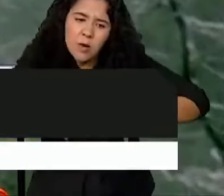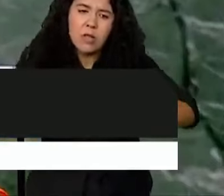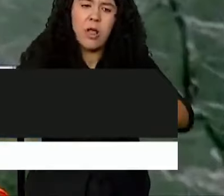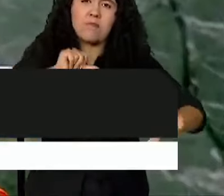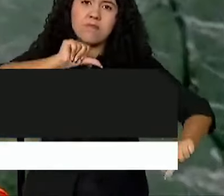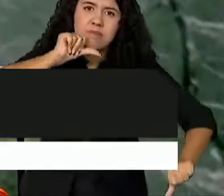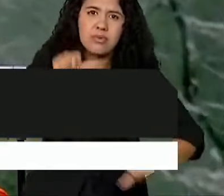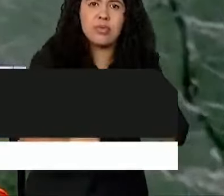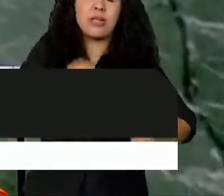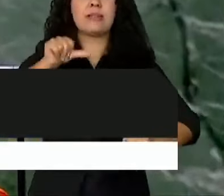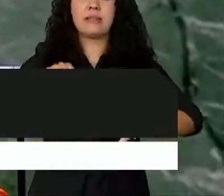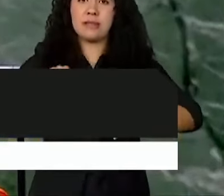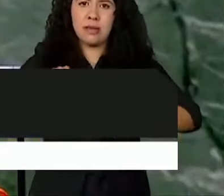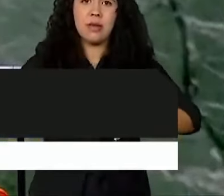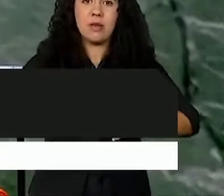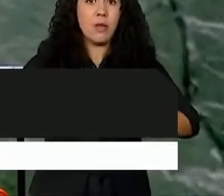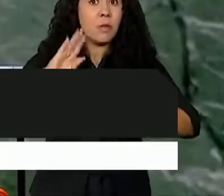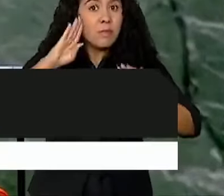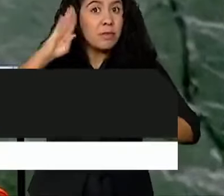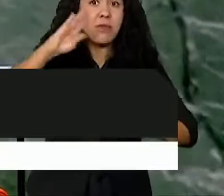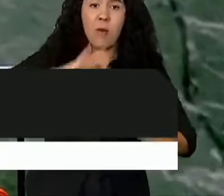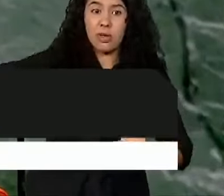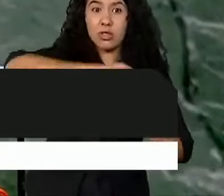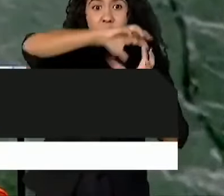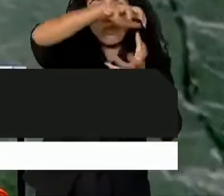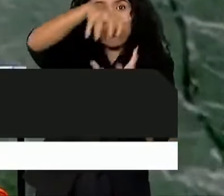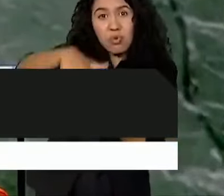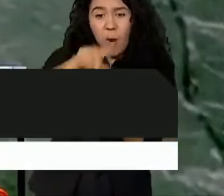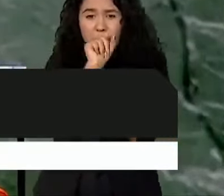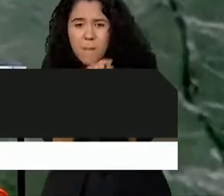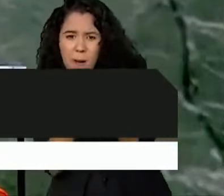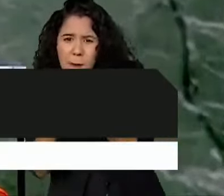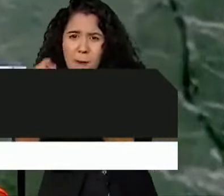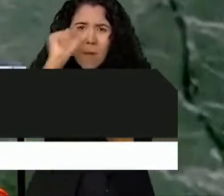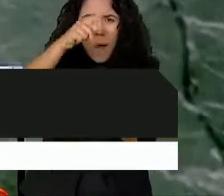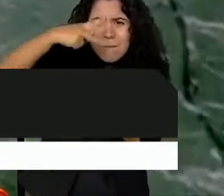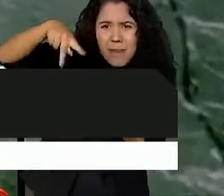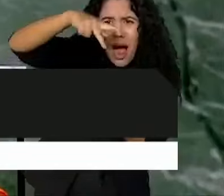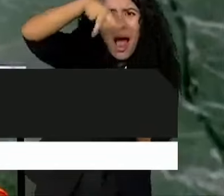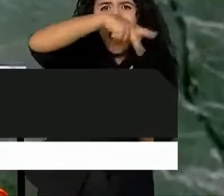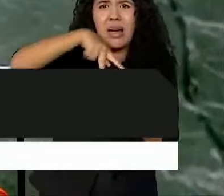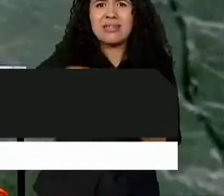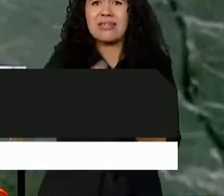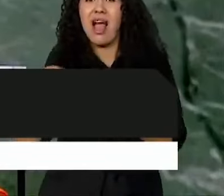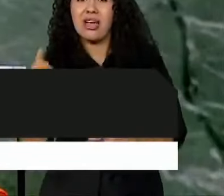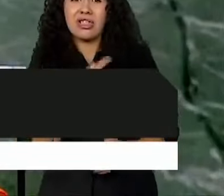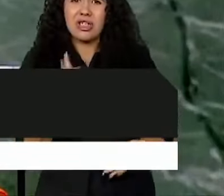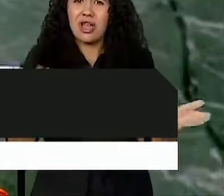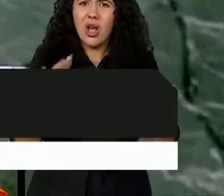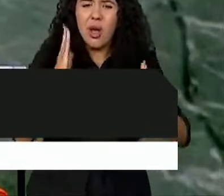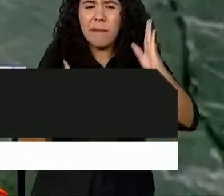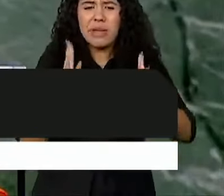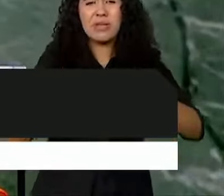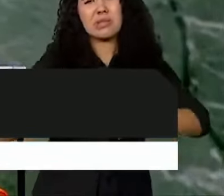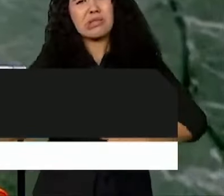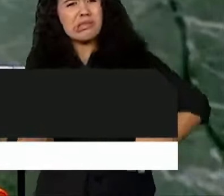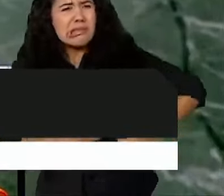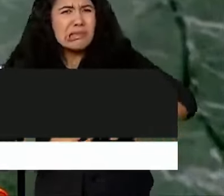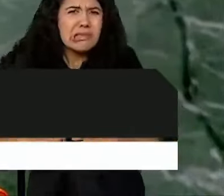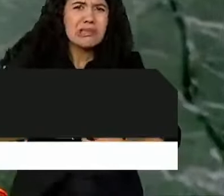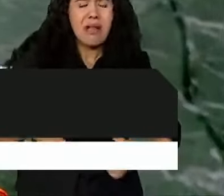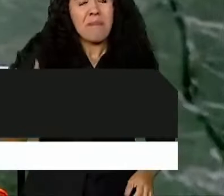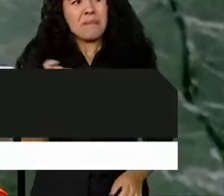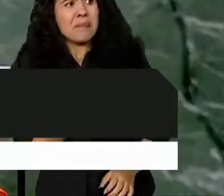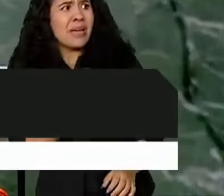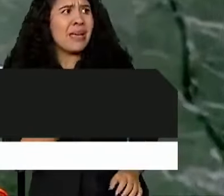estava estragado e nós ficamos 4 horas e meia dentro do avião, rezando e pedindo a Deus para que nos